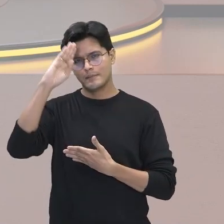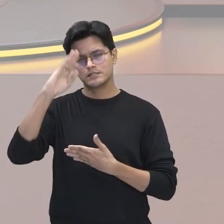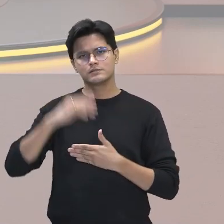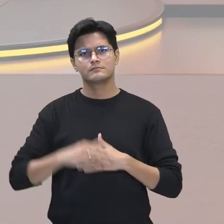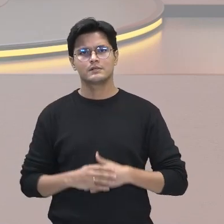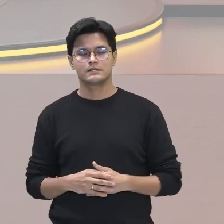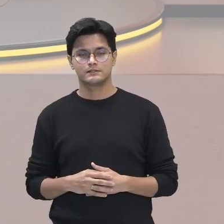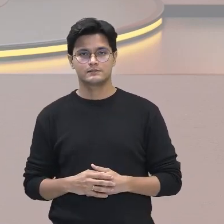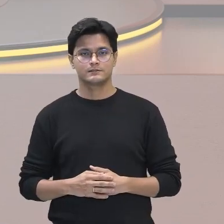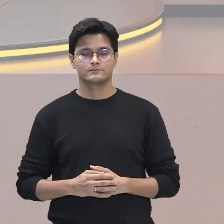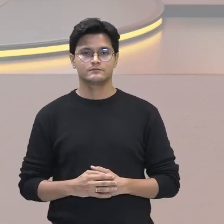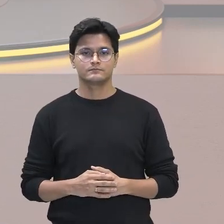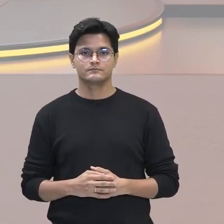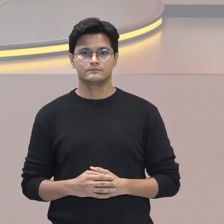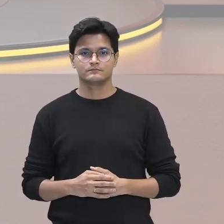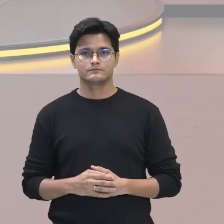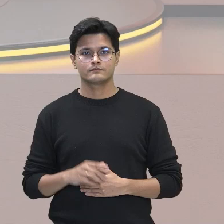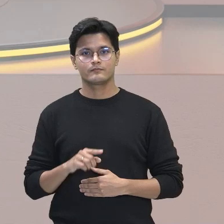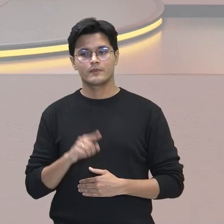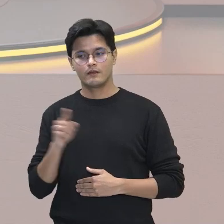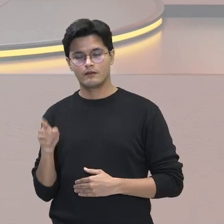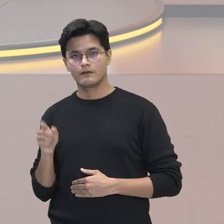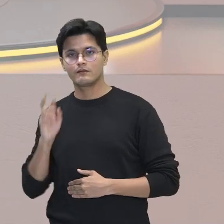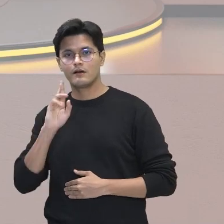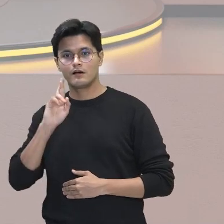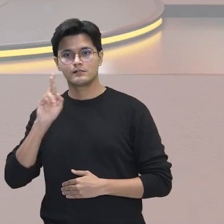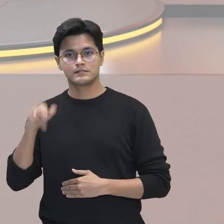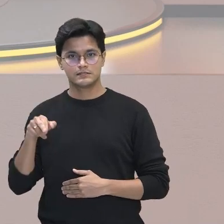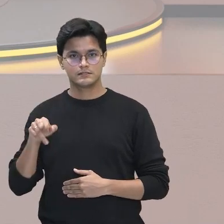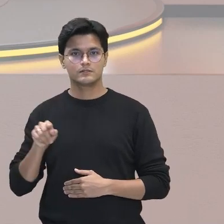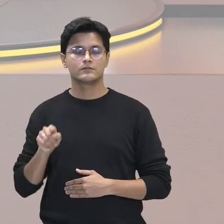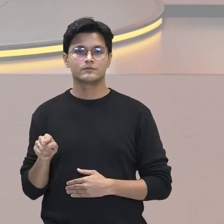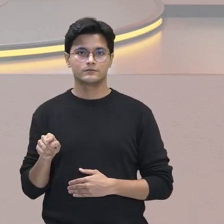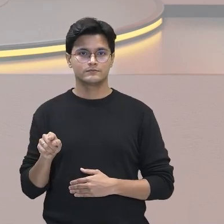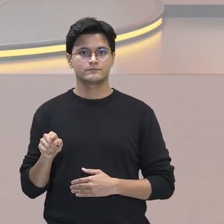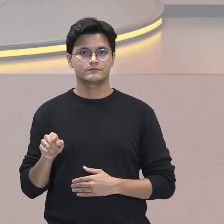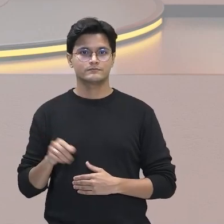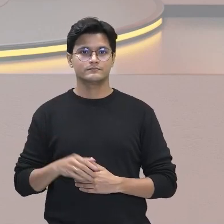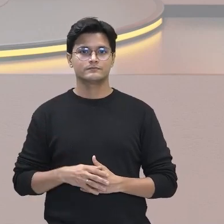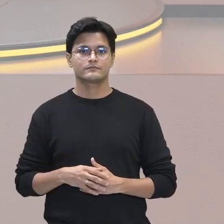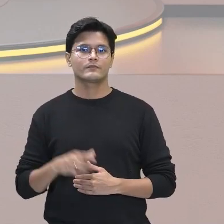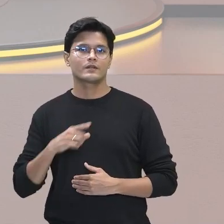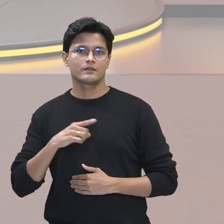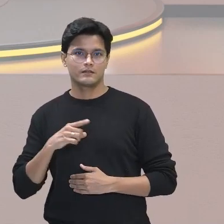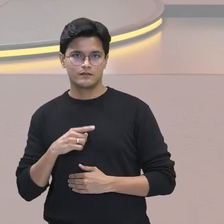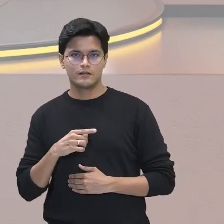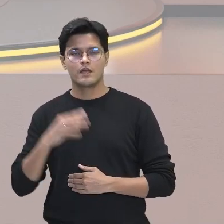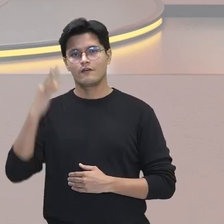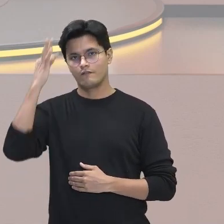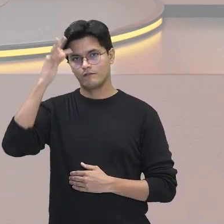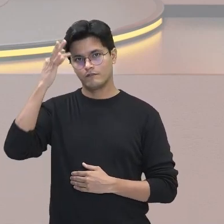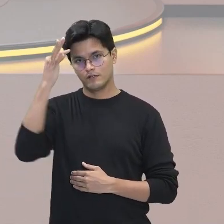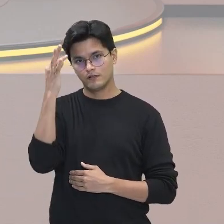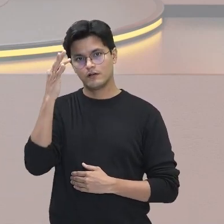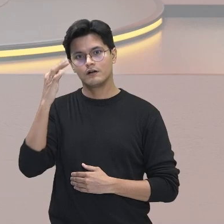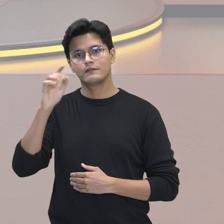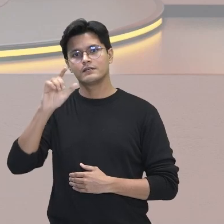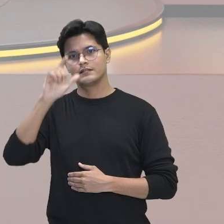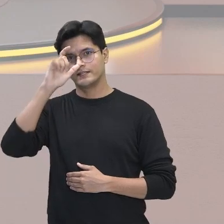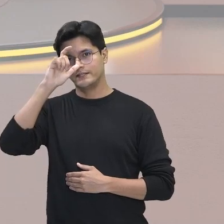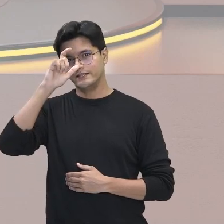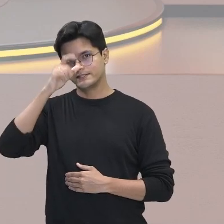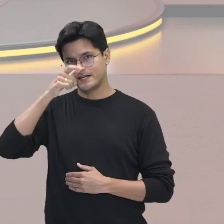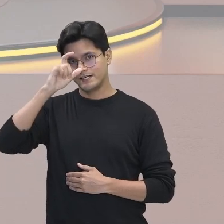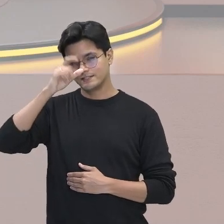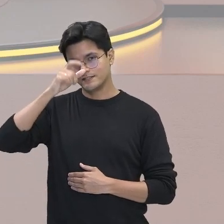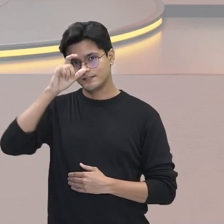defendia outro. Olha só, do lado racionalista, ali, nós temos os filósofos Descartes e Leibniz, perfeito?